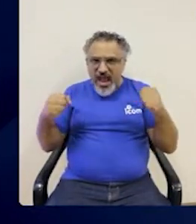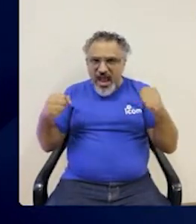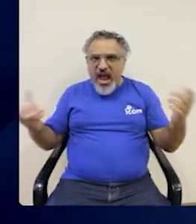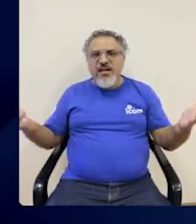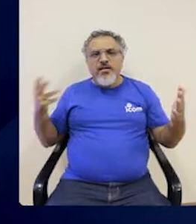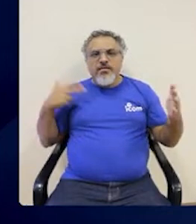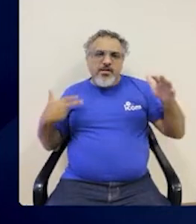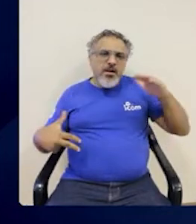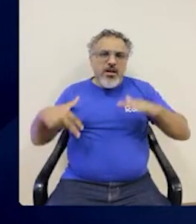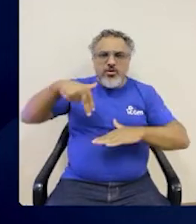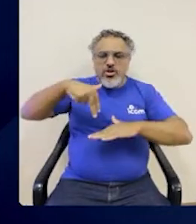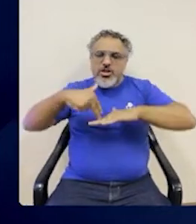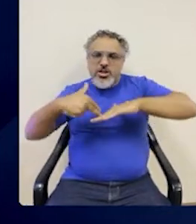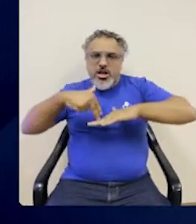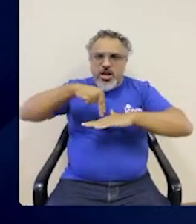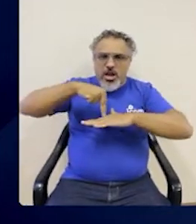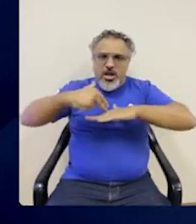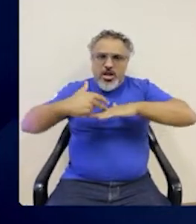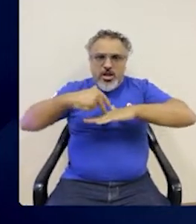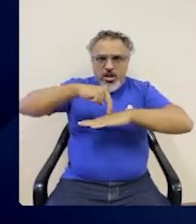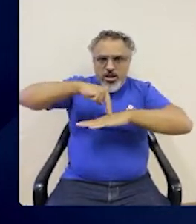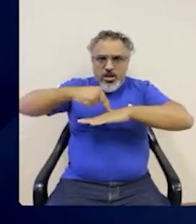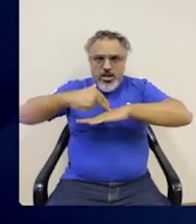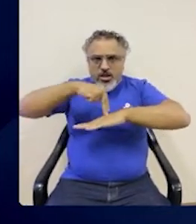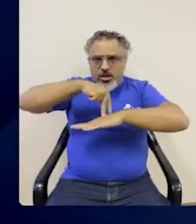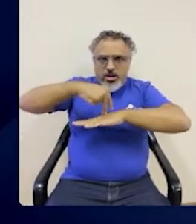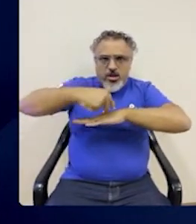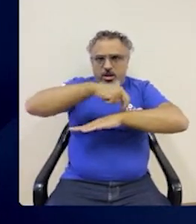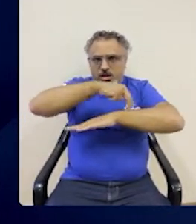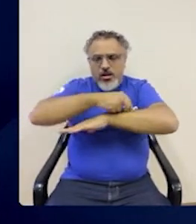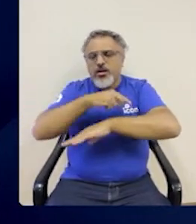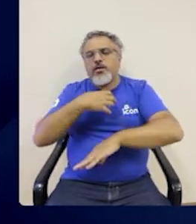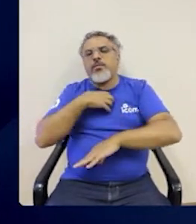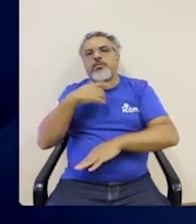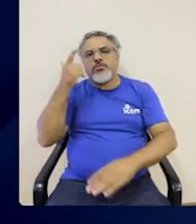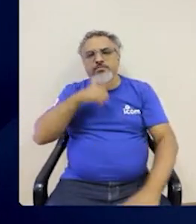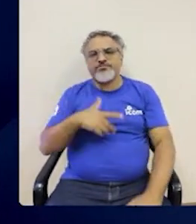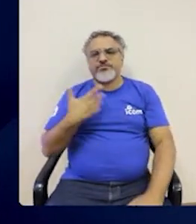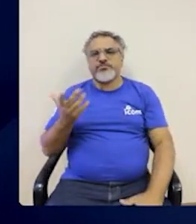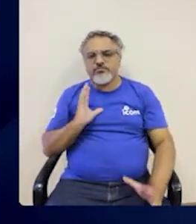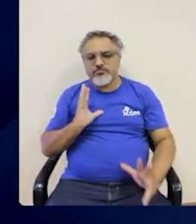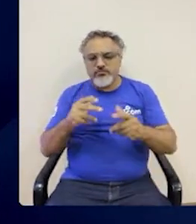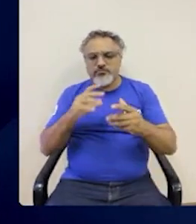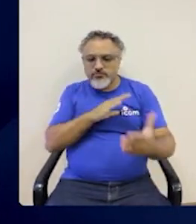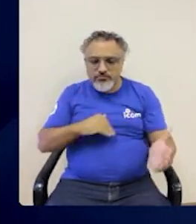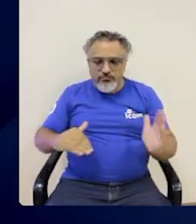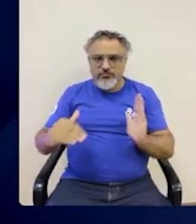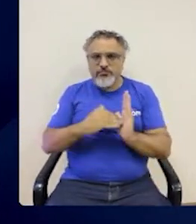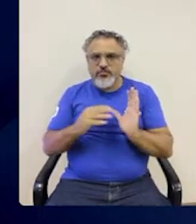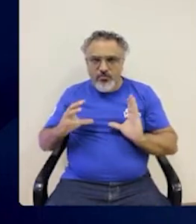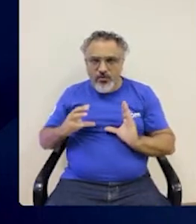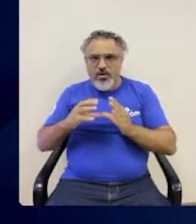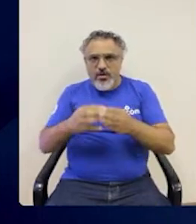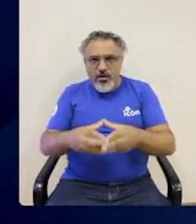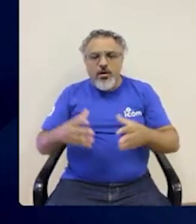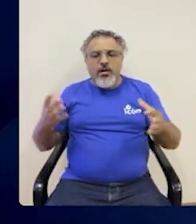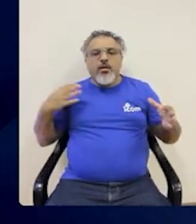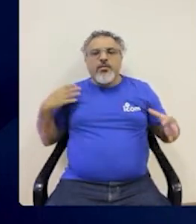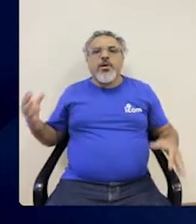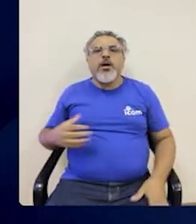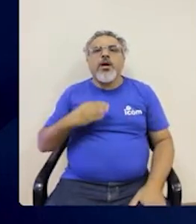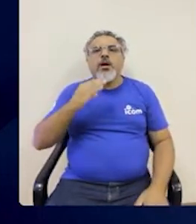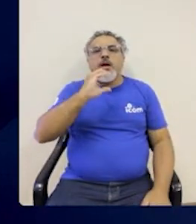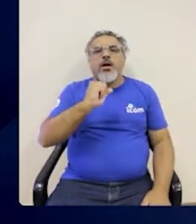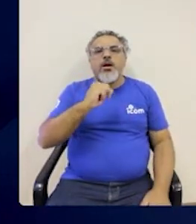de equilíbrio, e a gente consegue trabalhar isso de forma mais coletiva. A própria acupuntura em si